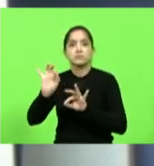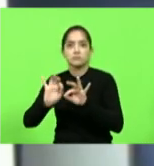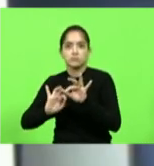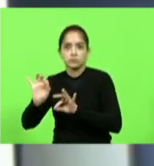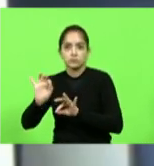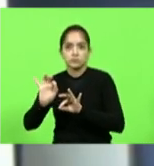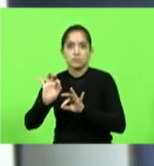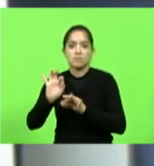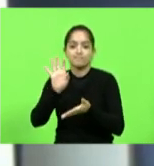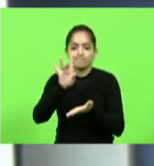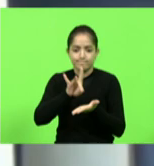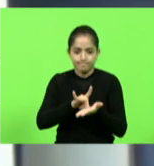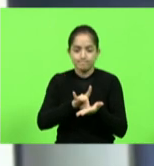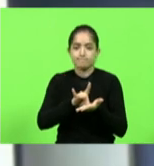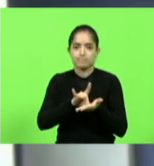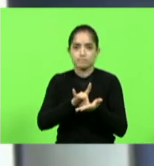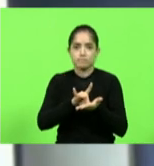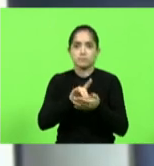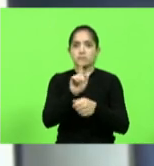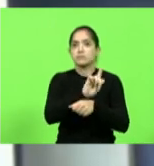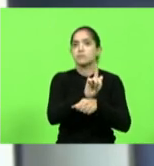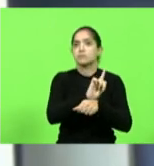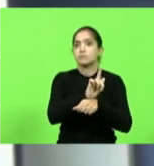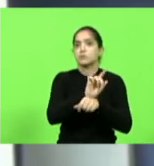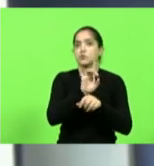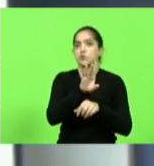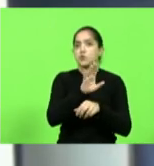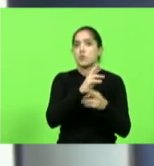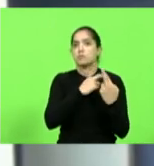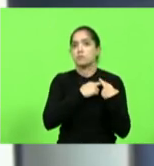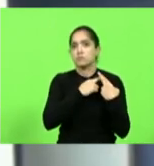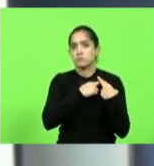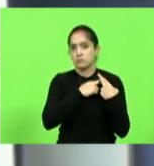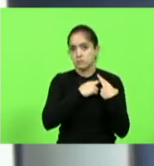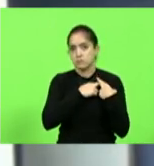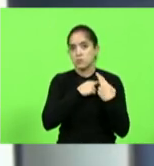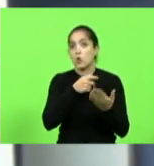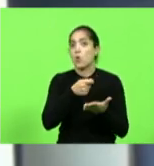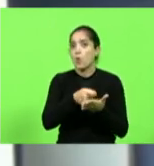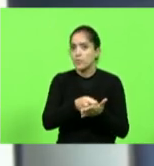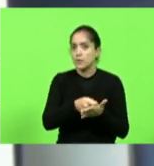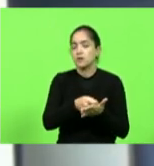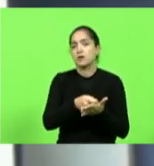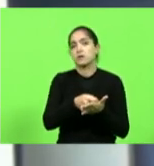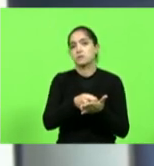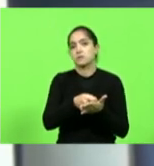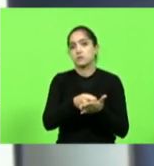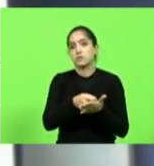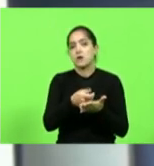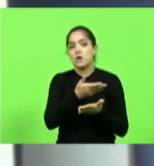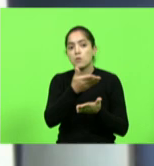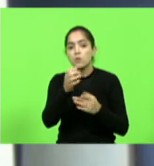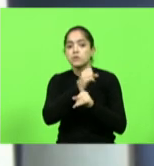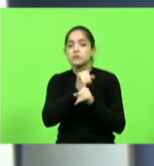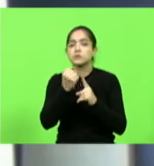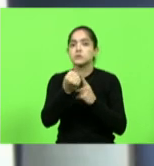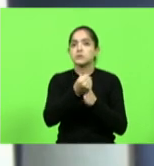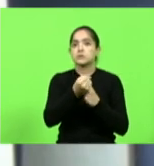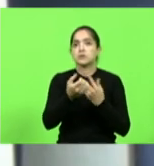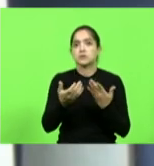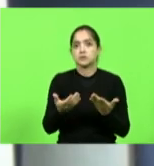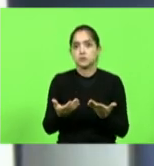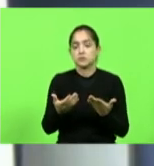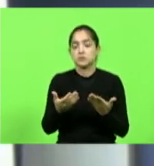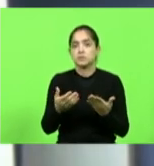Como gestor, não tem só esse dever, tem essa obrigação com a sociedade catarinense. Por